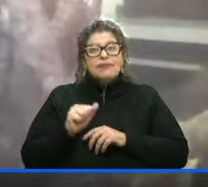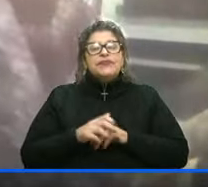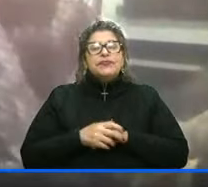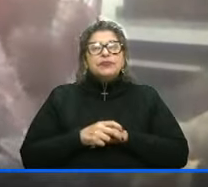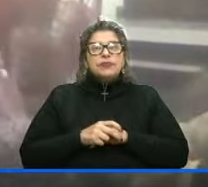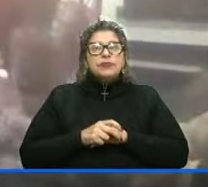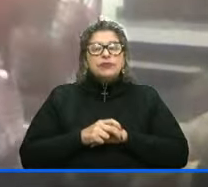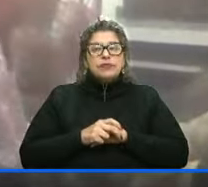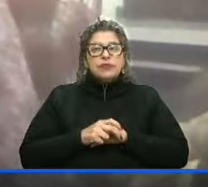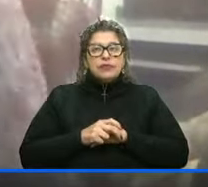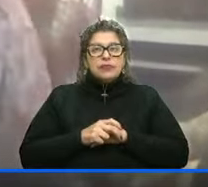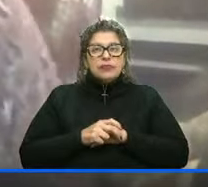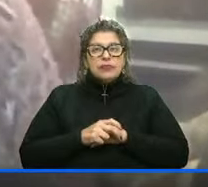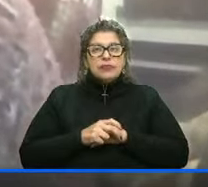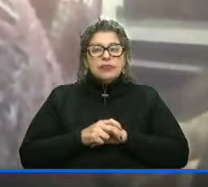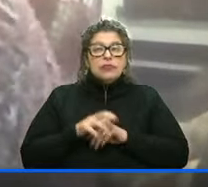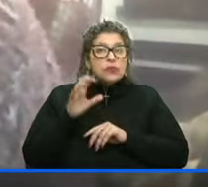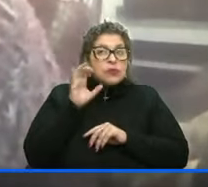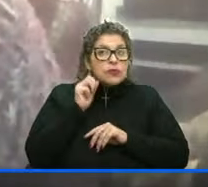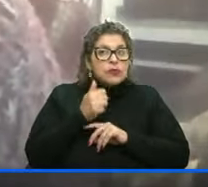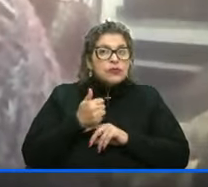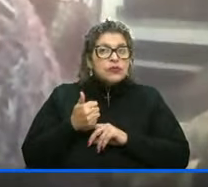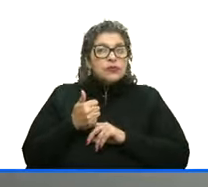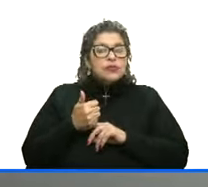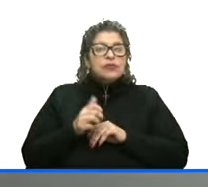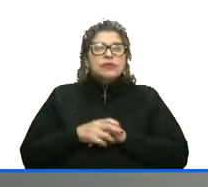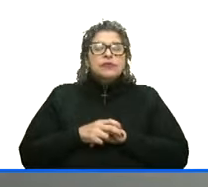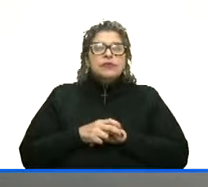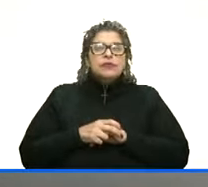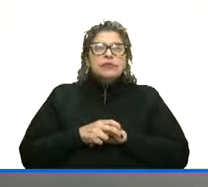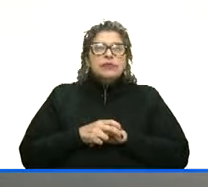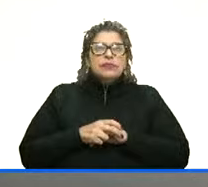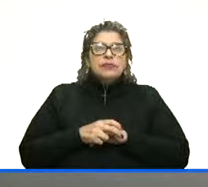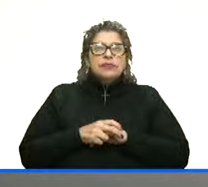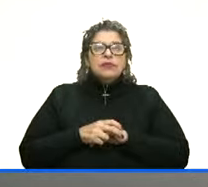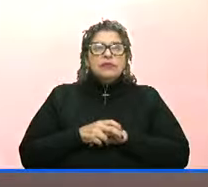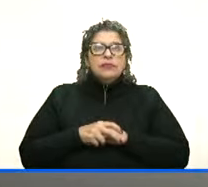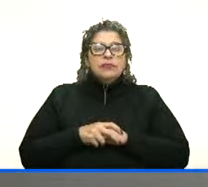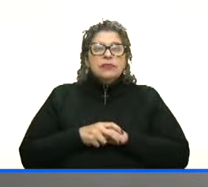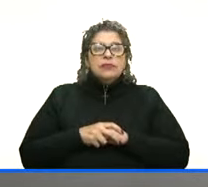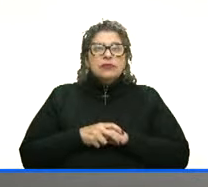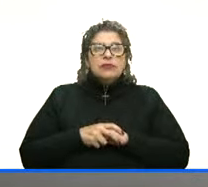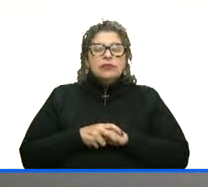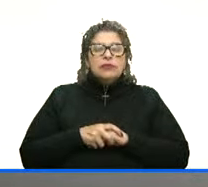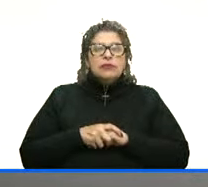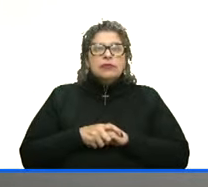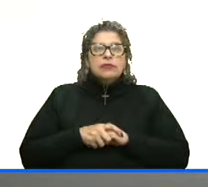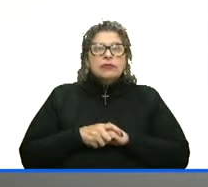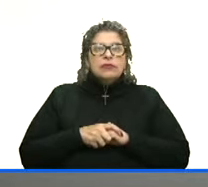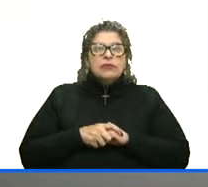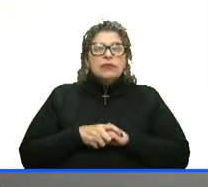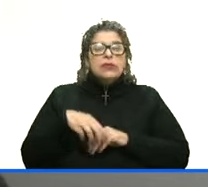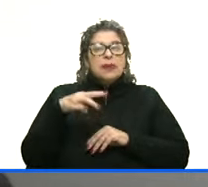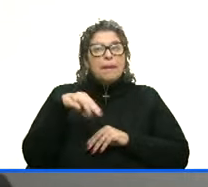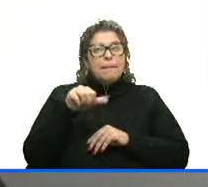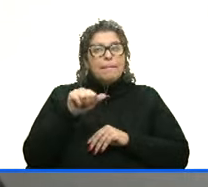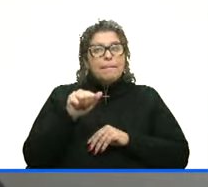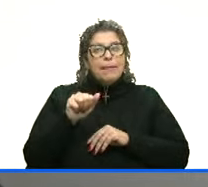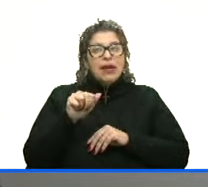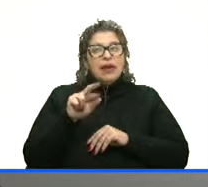Marisa? Estão me Por ouvindo? favor. Tá bom o som? Sim. Tá tranquilo? Tá. Eu sou a